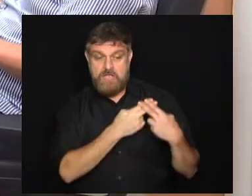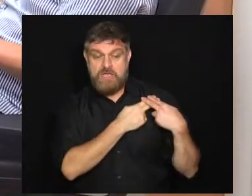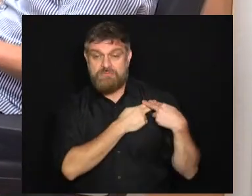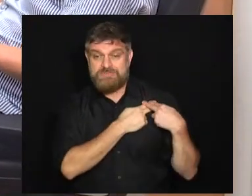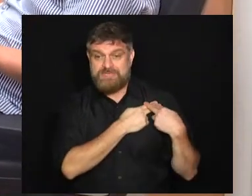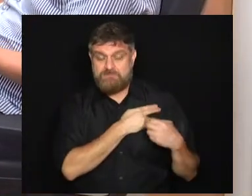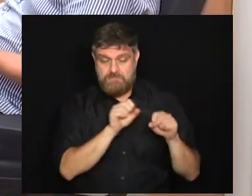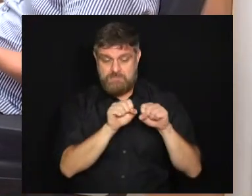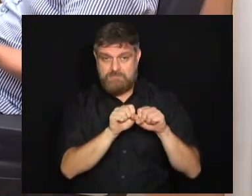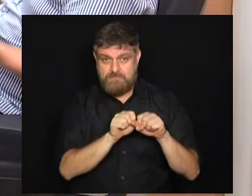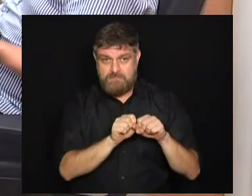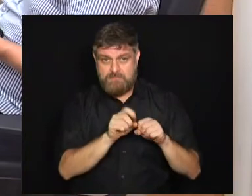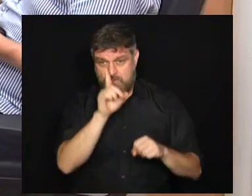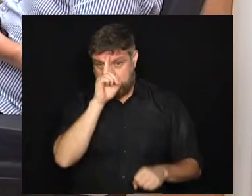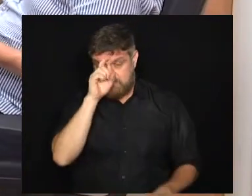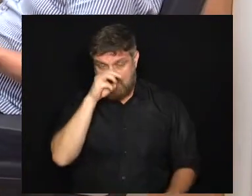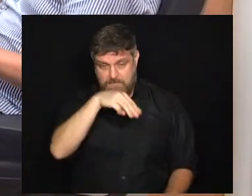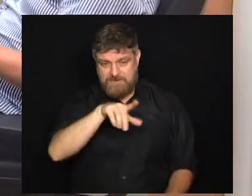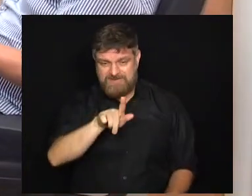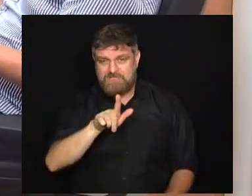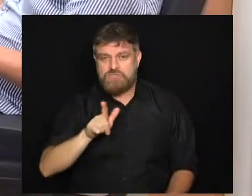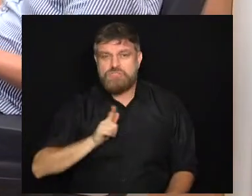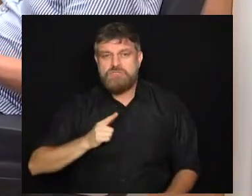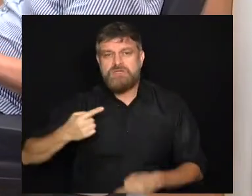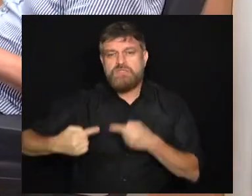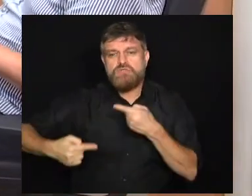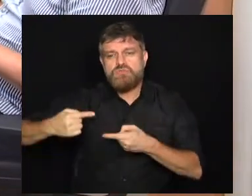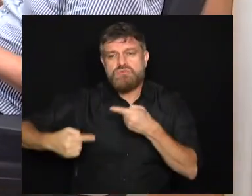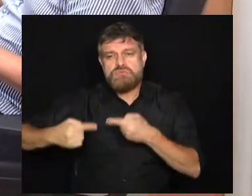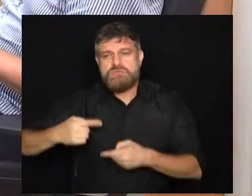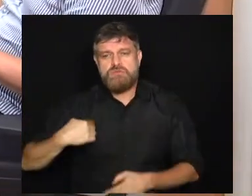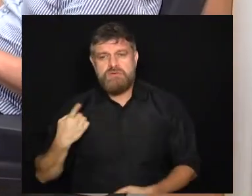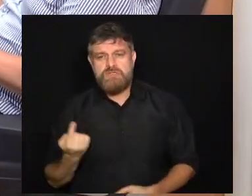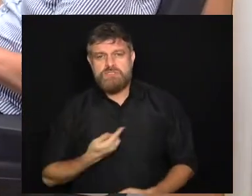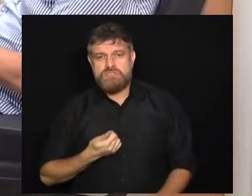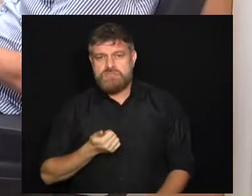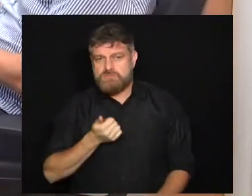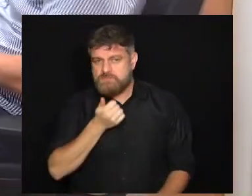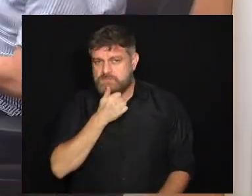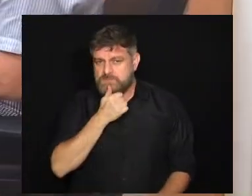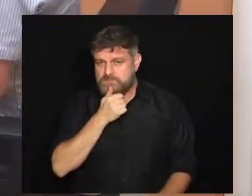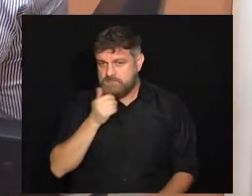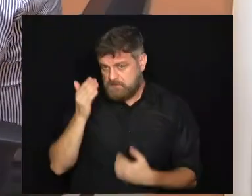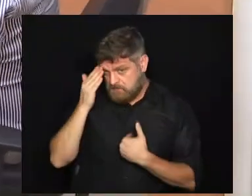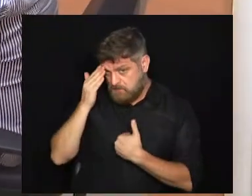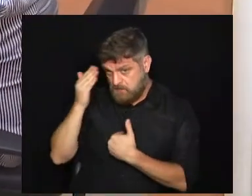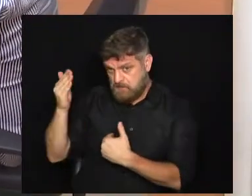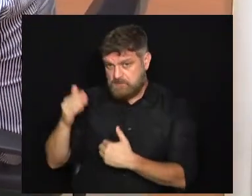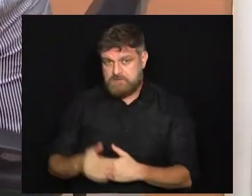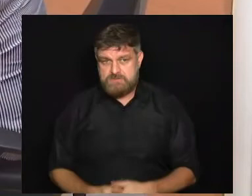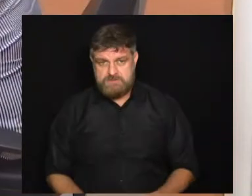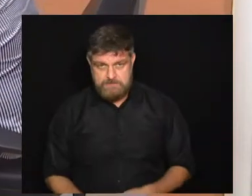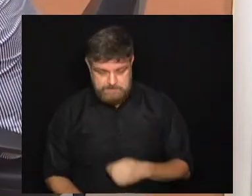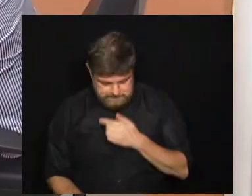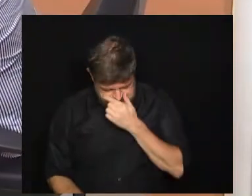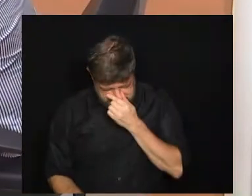Gatti. Bem, nós tínhamos aqui uma discussão que a gente ia fazer. Eu vou, então, só primeiro agradecer e fiquem à vontade